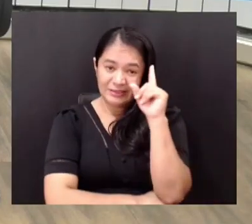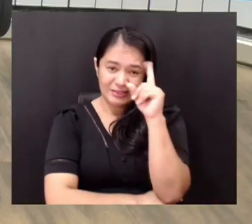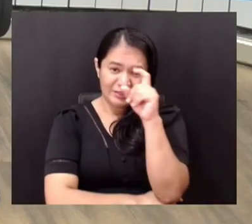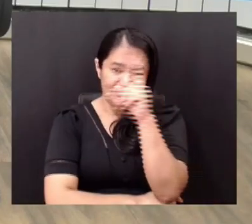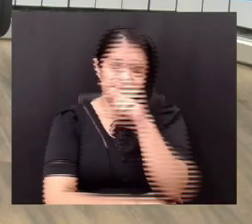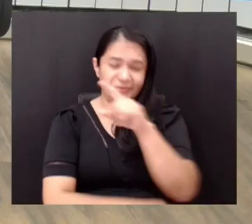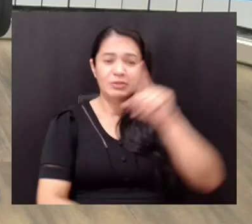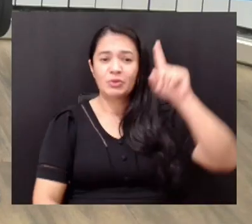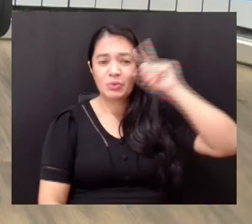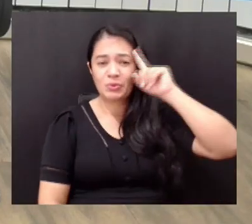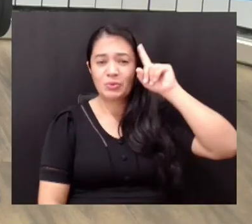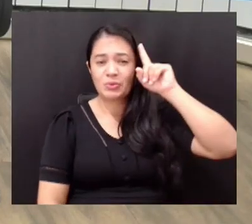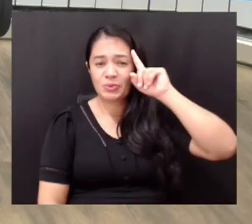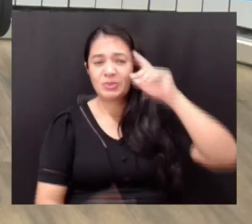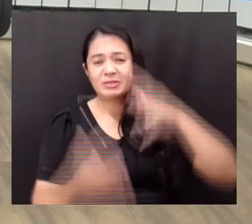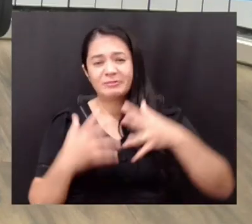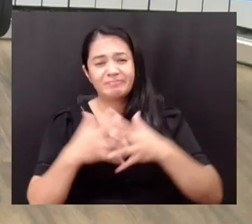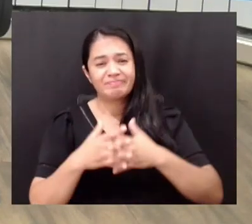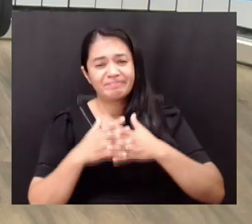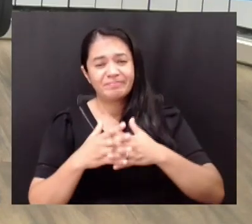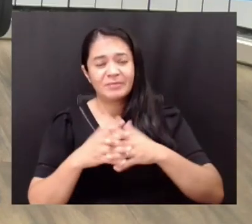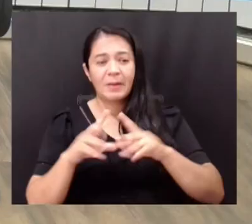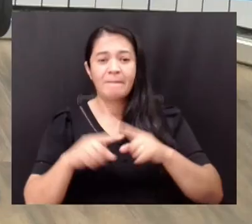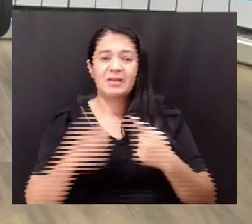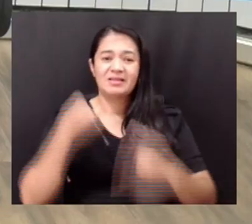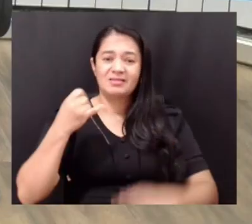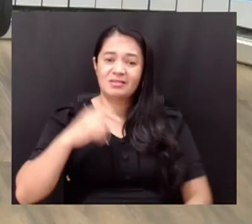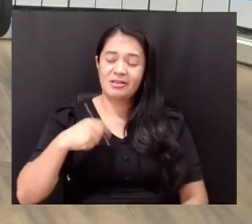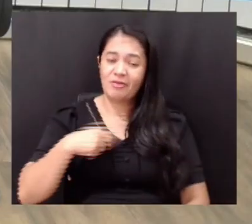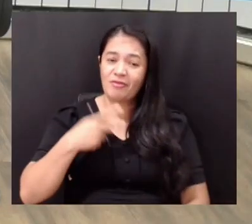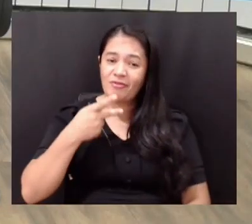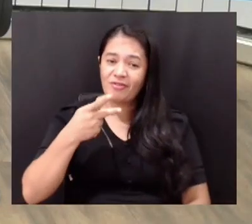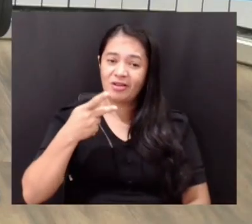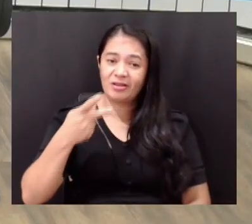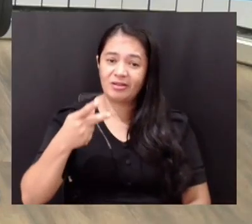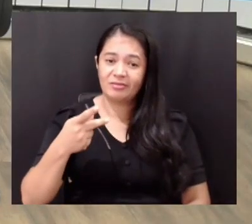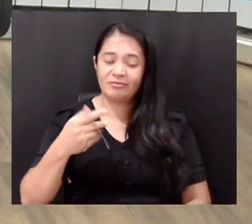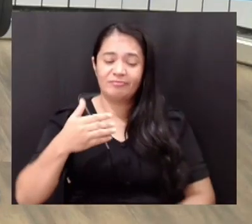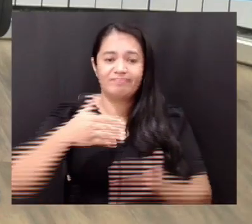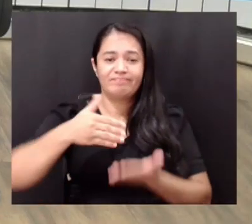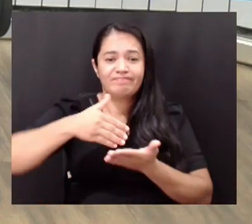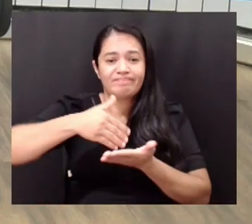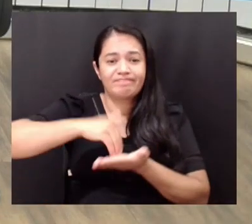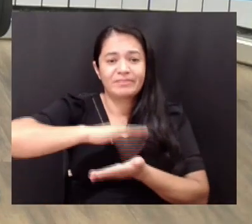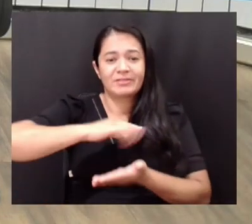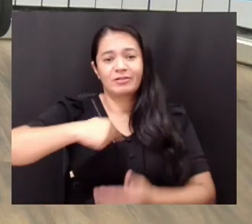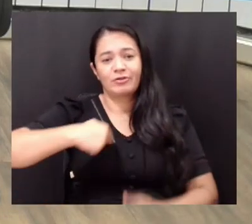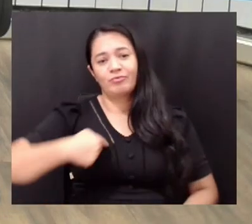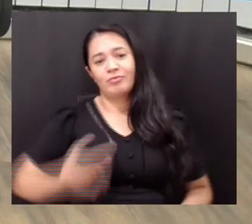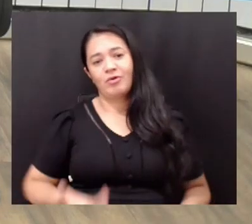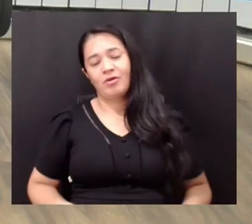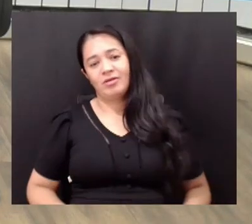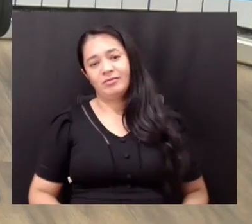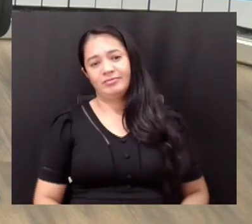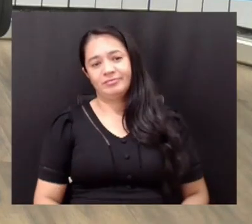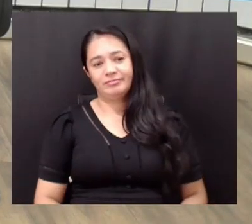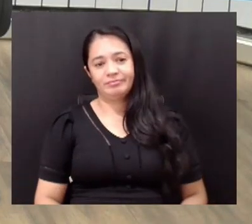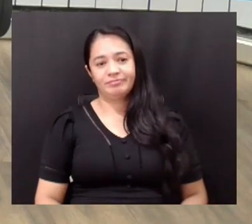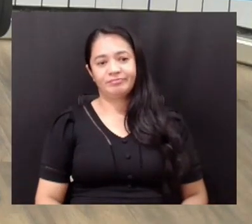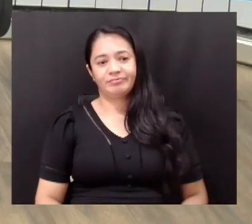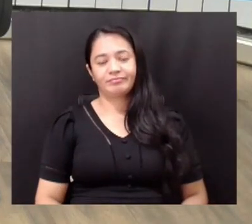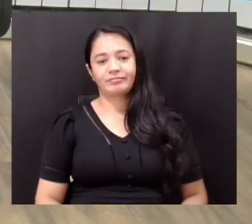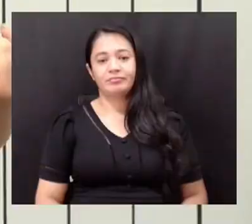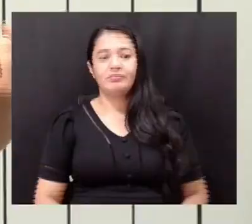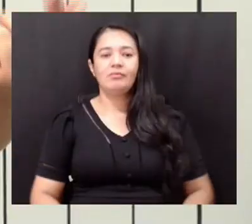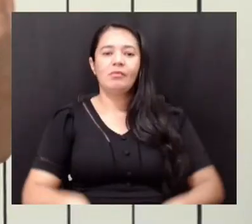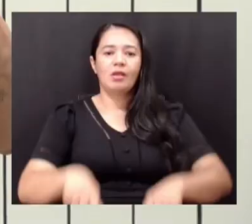complicado, mas se eu falar alguma coisa, vão me demitir. Ao mesmo tempo que o mercado de trabalho